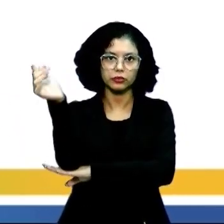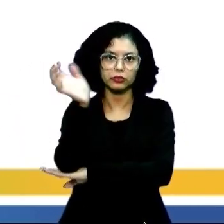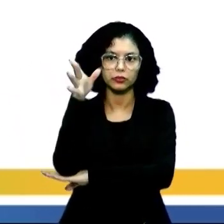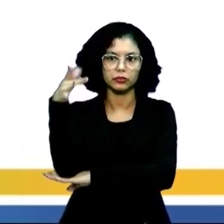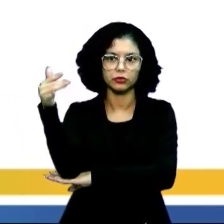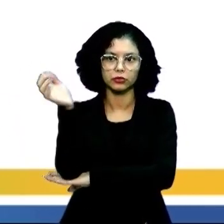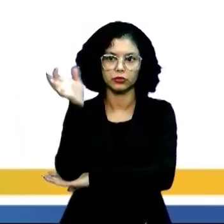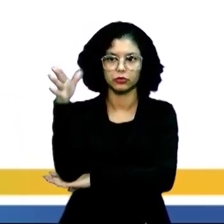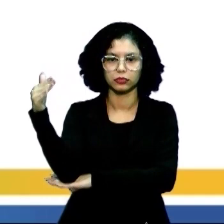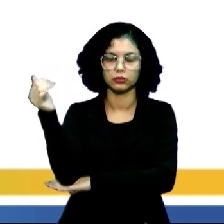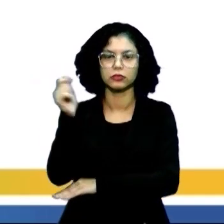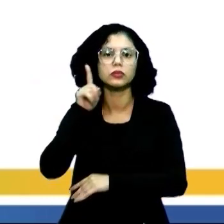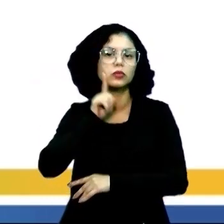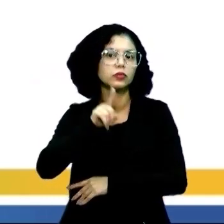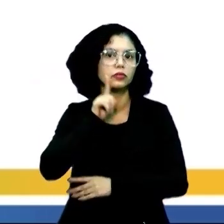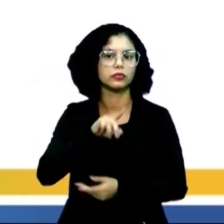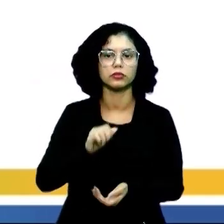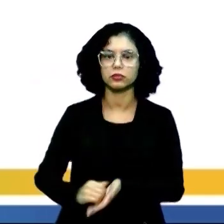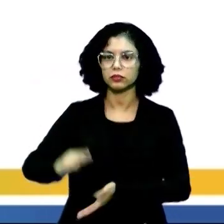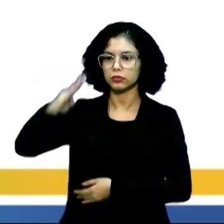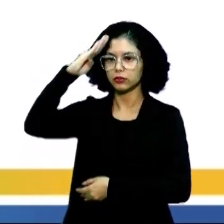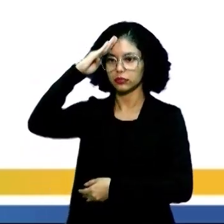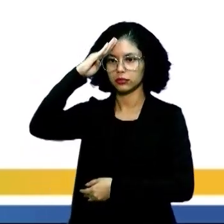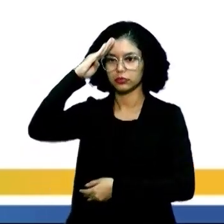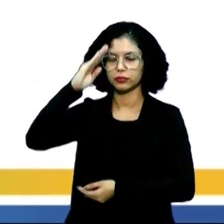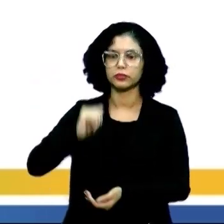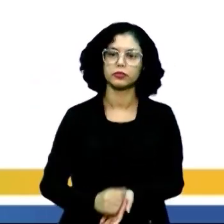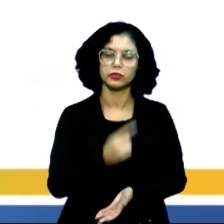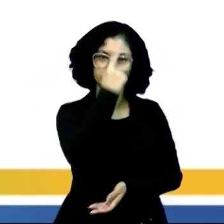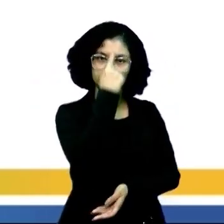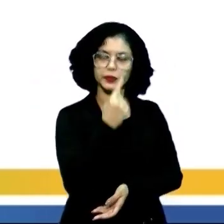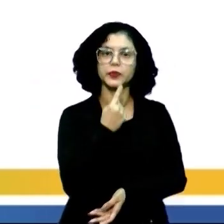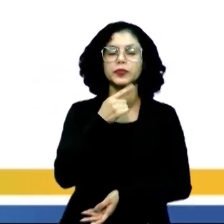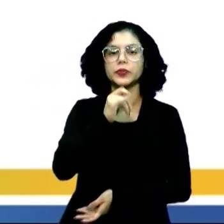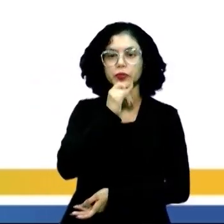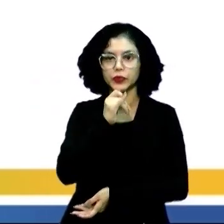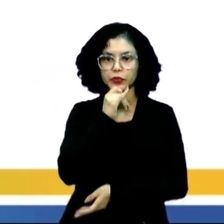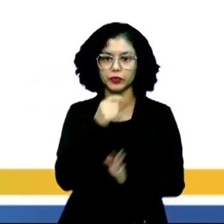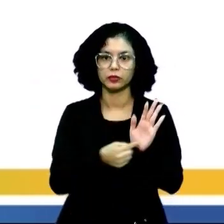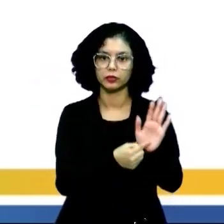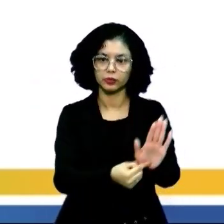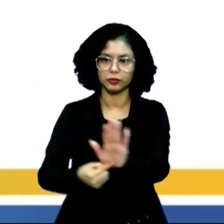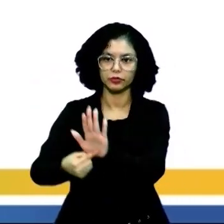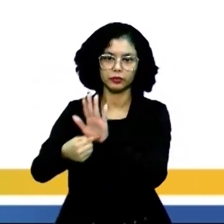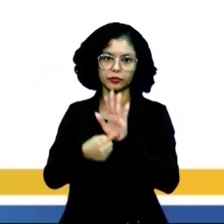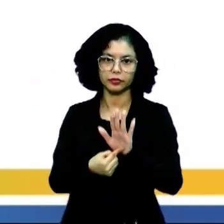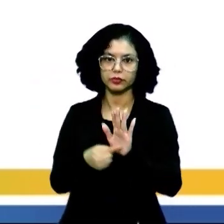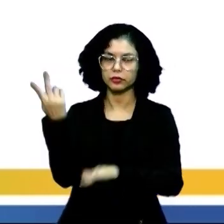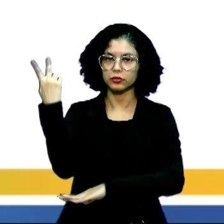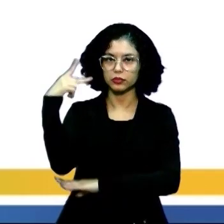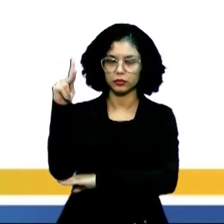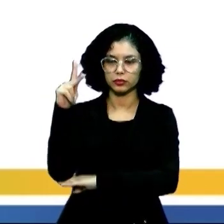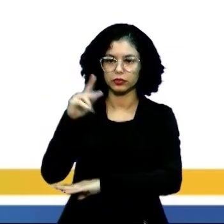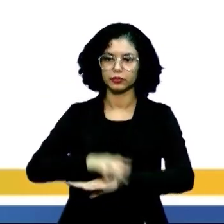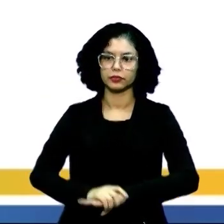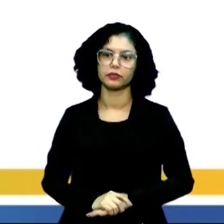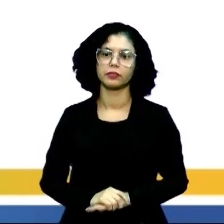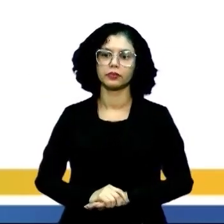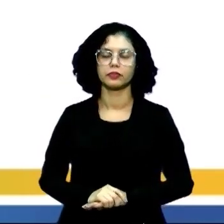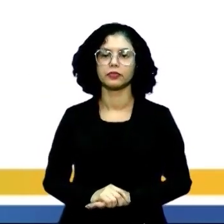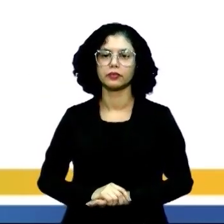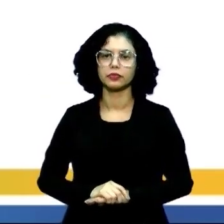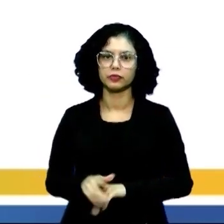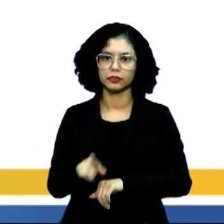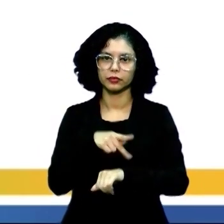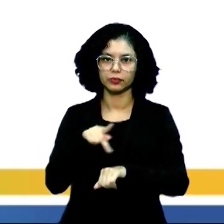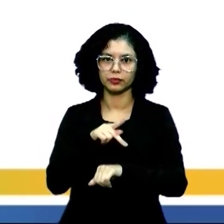Unidos, tá? Junto com esses soldados, ok? É uma imagem, por exemplo, que registra esse período dentro desse